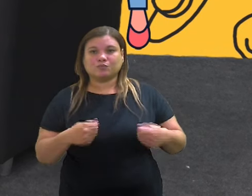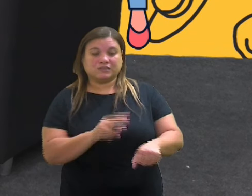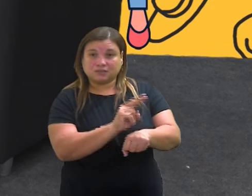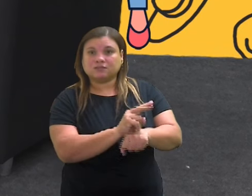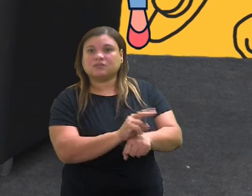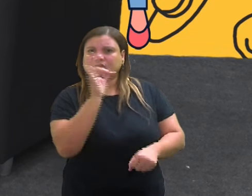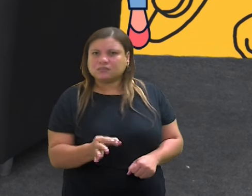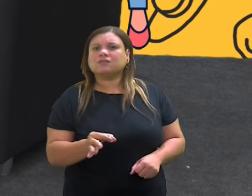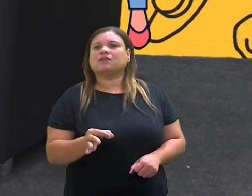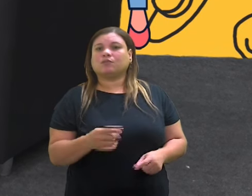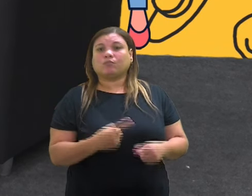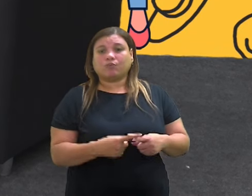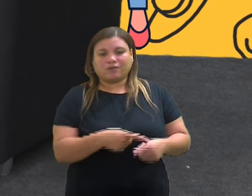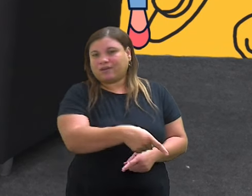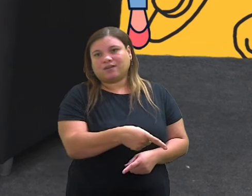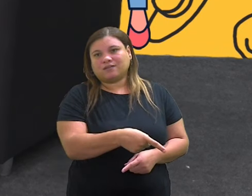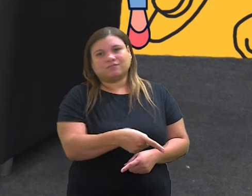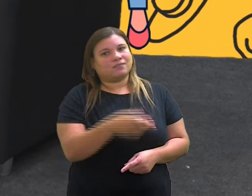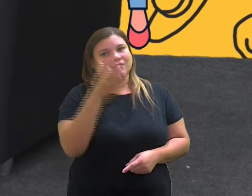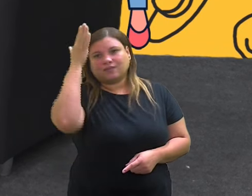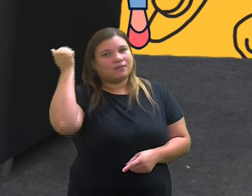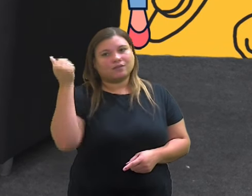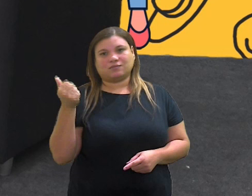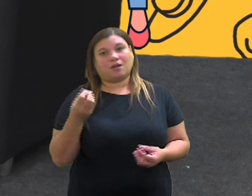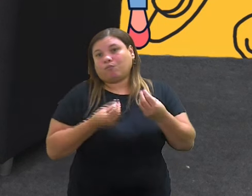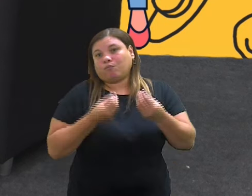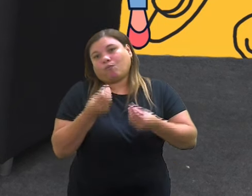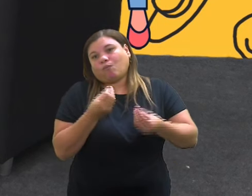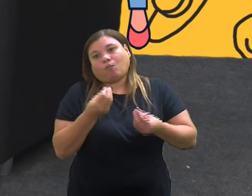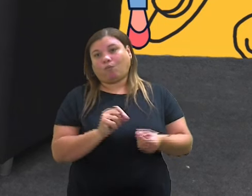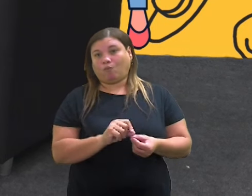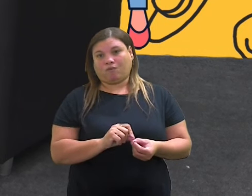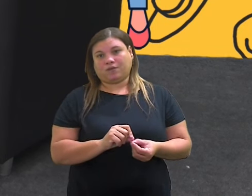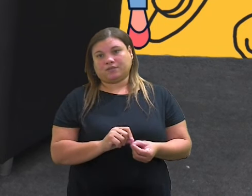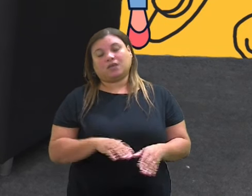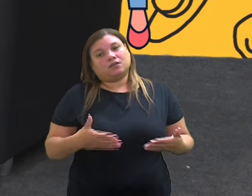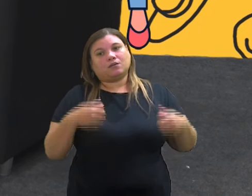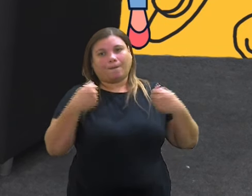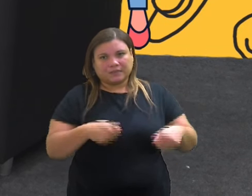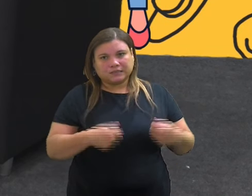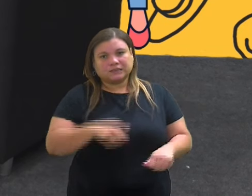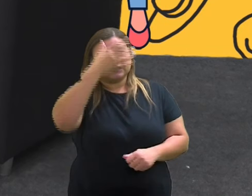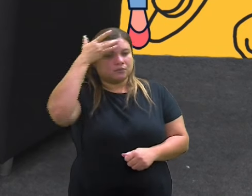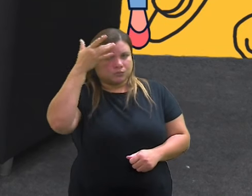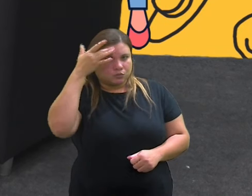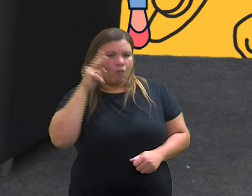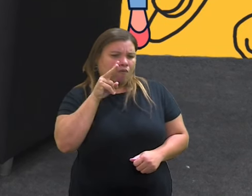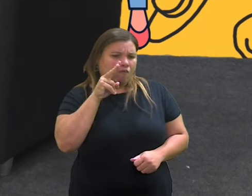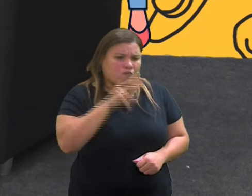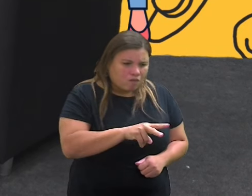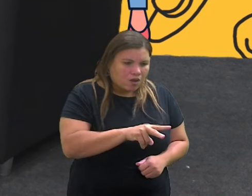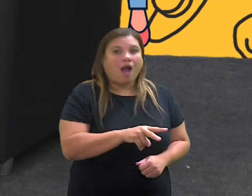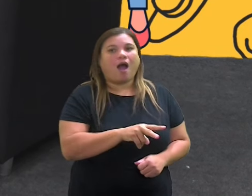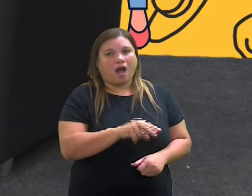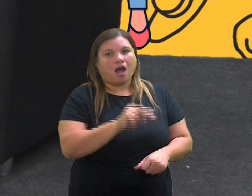ele não sabe se virar sozinho. Então, a pessoa tem que saber que ele precisa ser cuidado. Então, é machucar, é deixar de